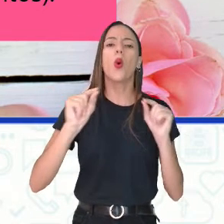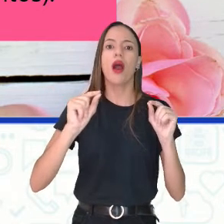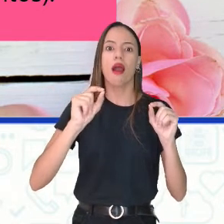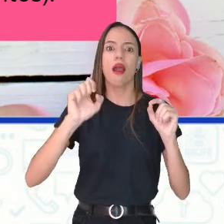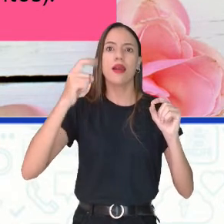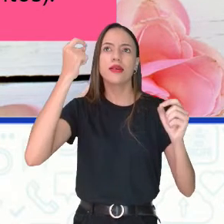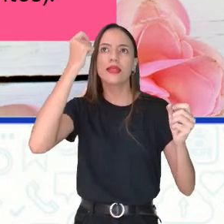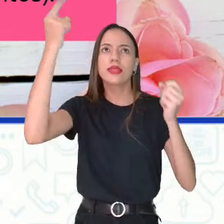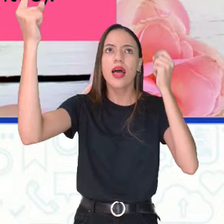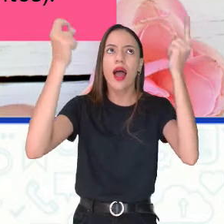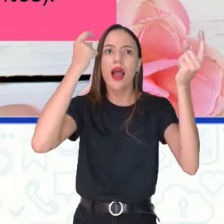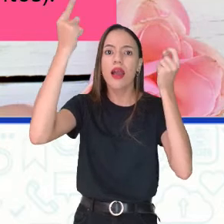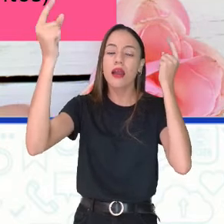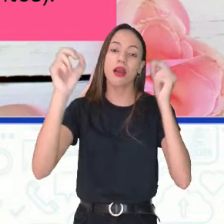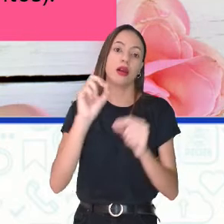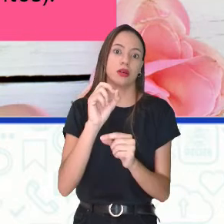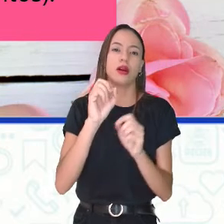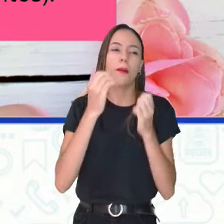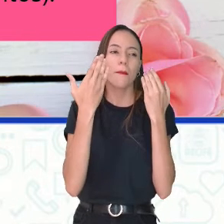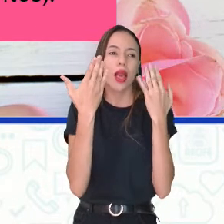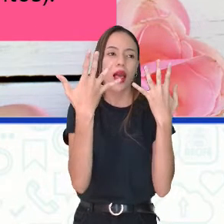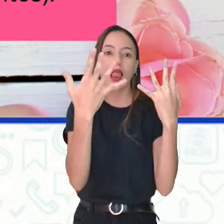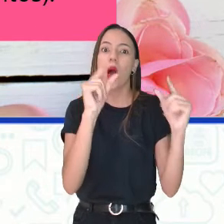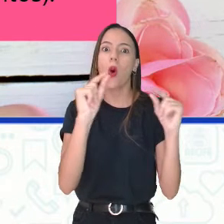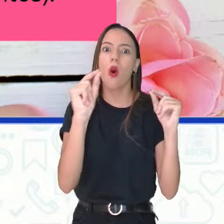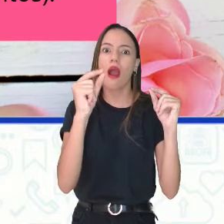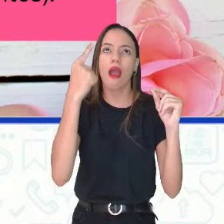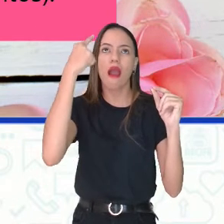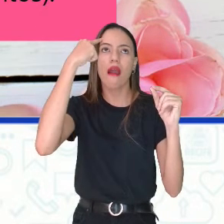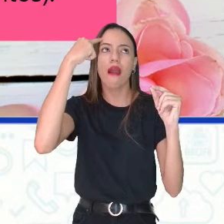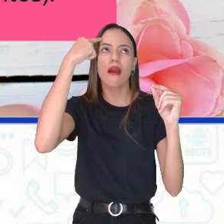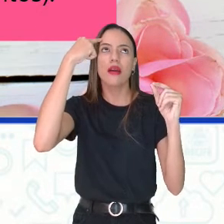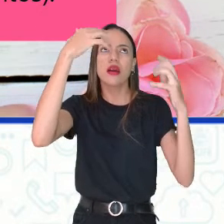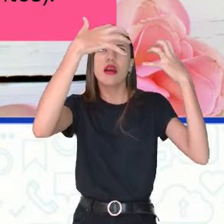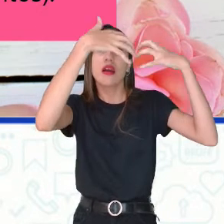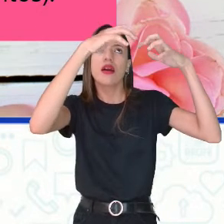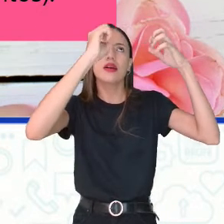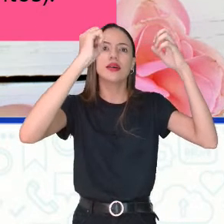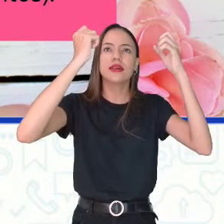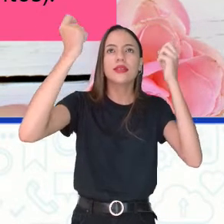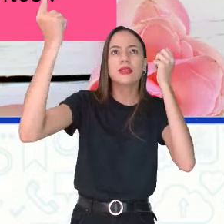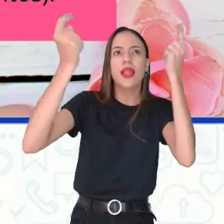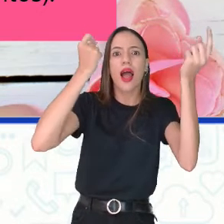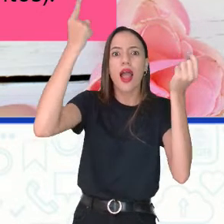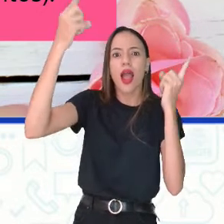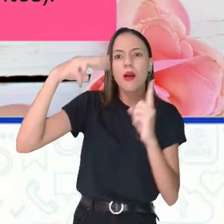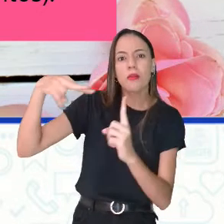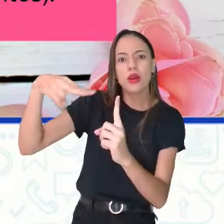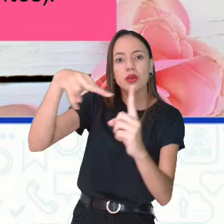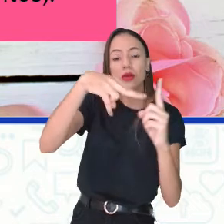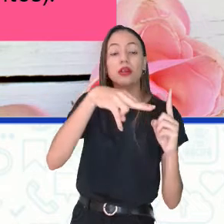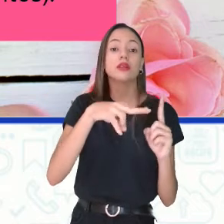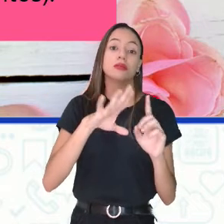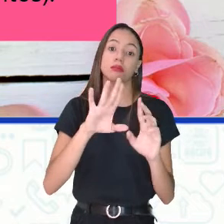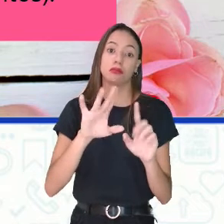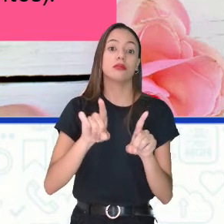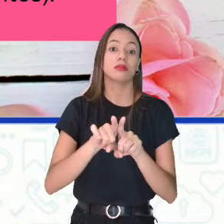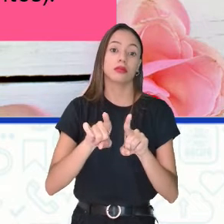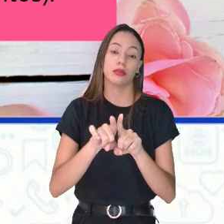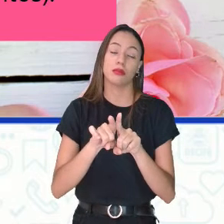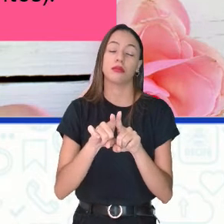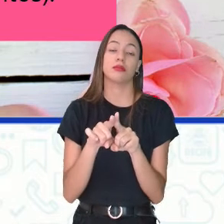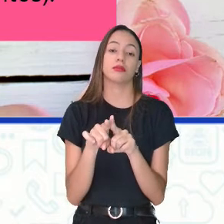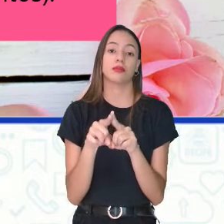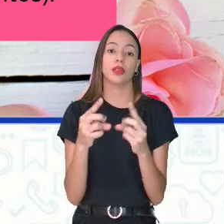é? Fazer brilhar, não é? As ideias, os pontos de vista. A mesma raiz